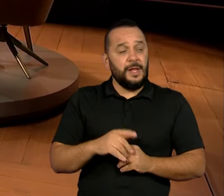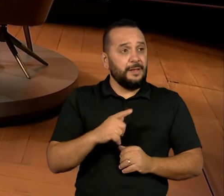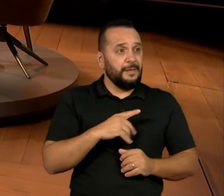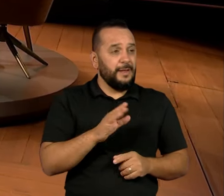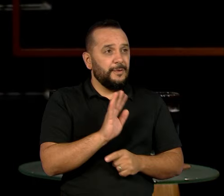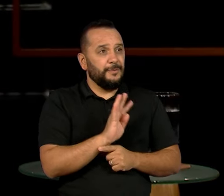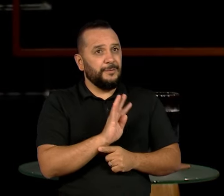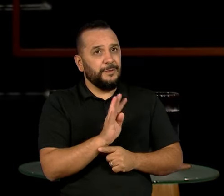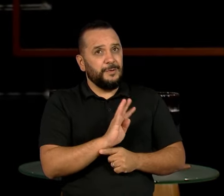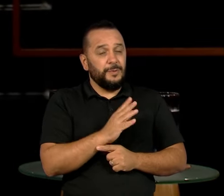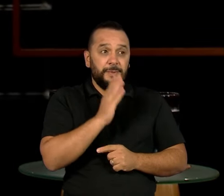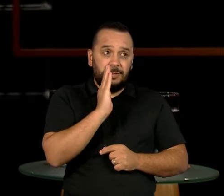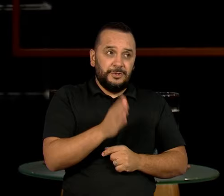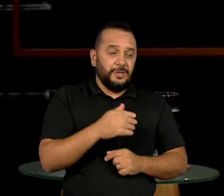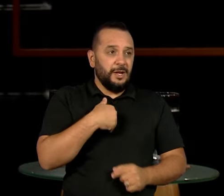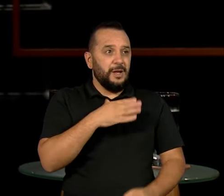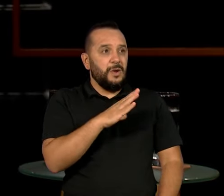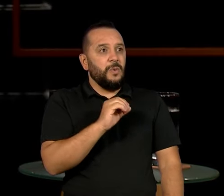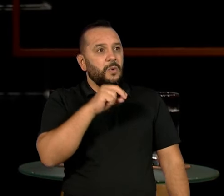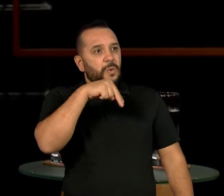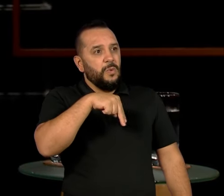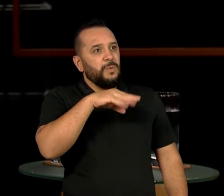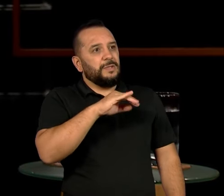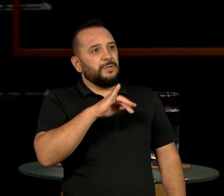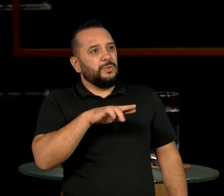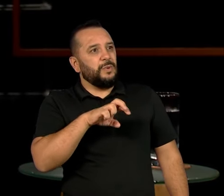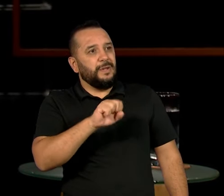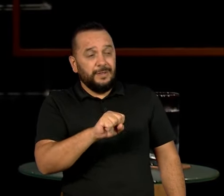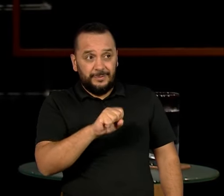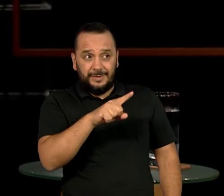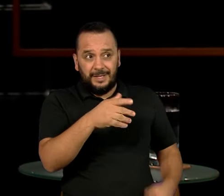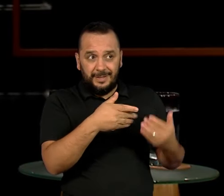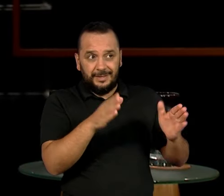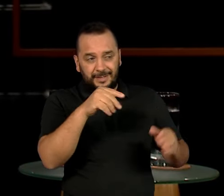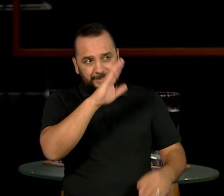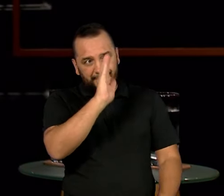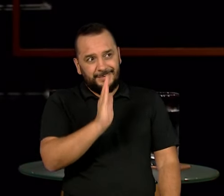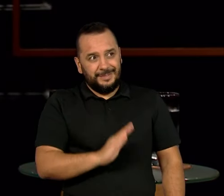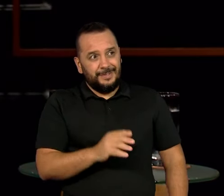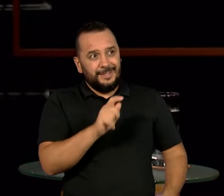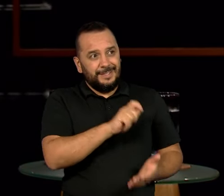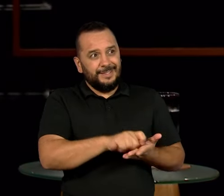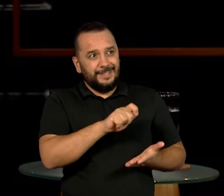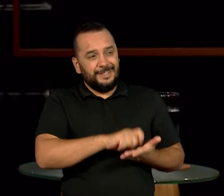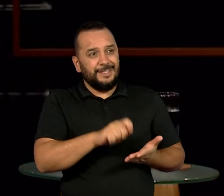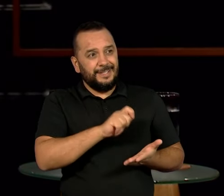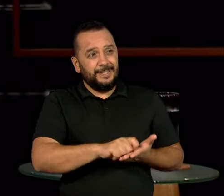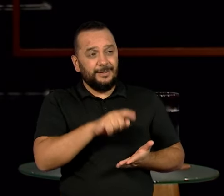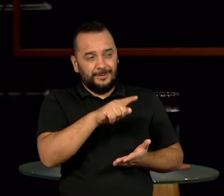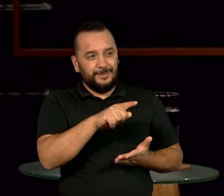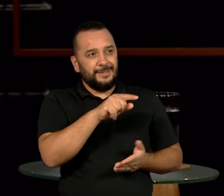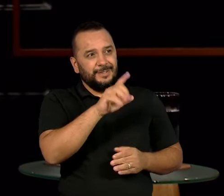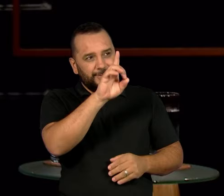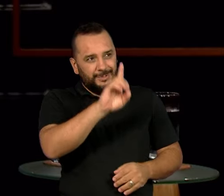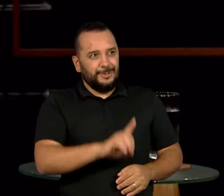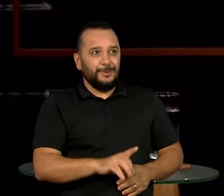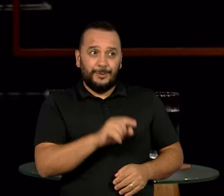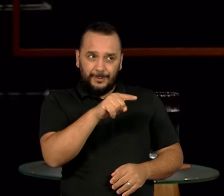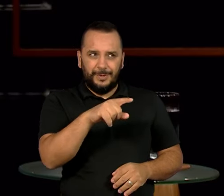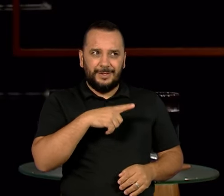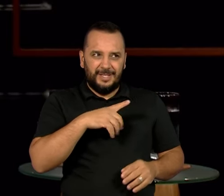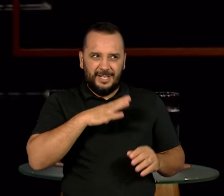o Possessões, que você vai lançar agora aqui no Brasil, né? Escrito e dirigido por você, também bebe dessa fonte do